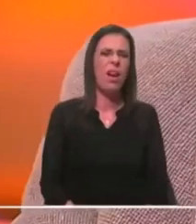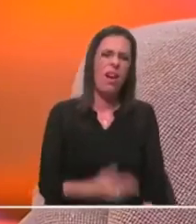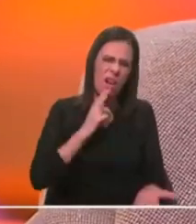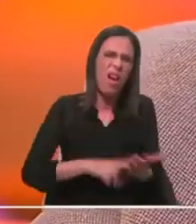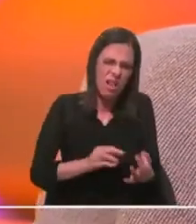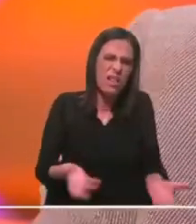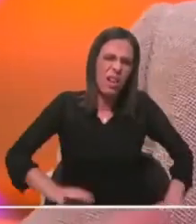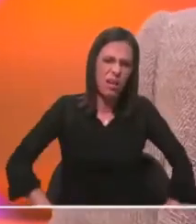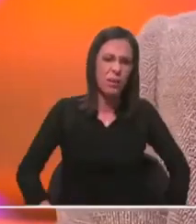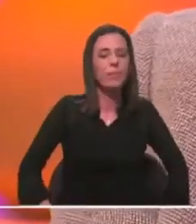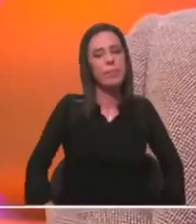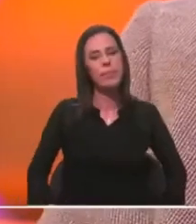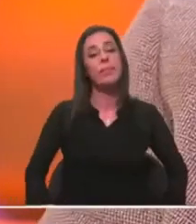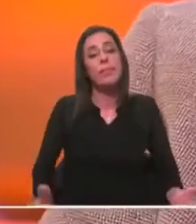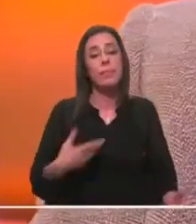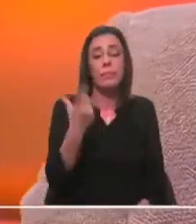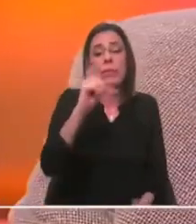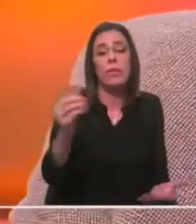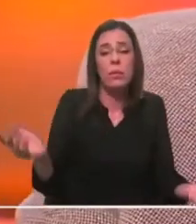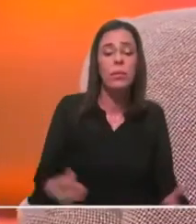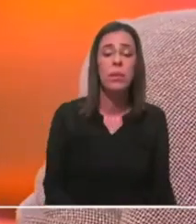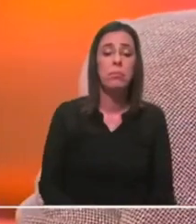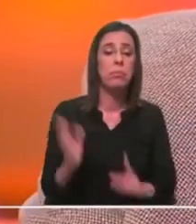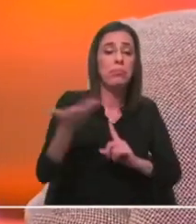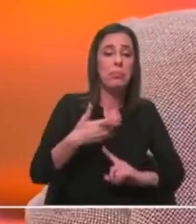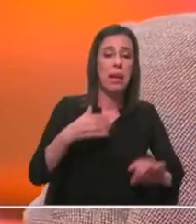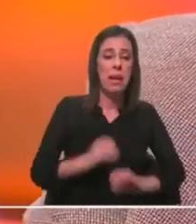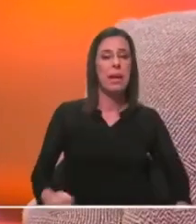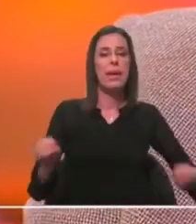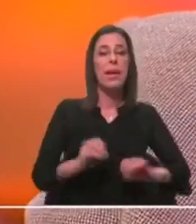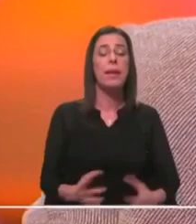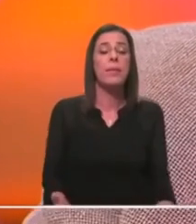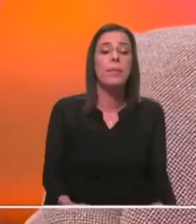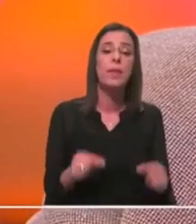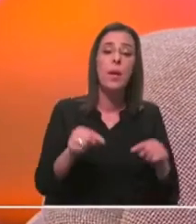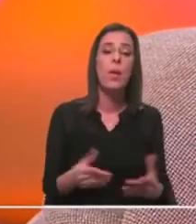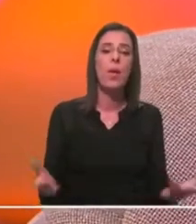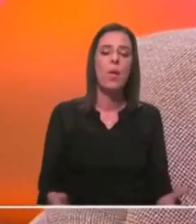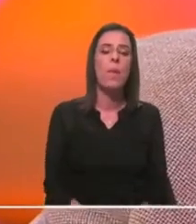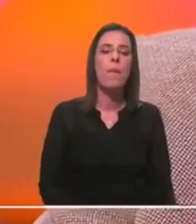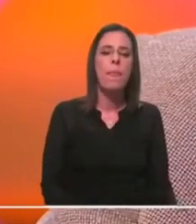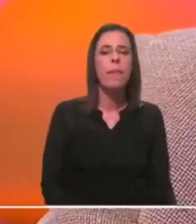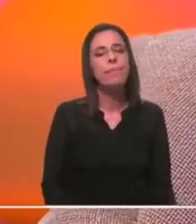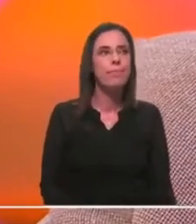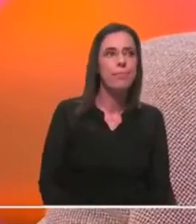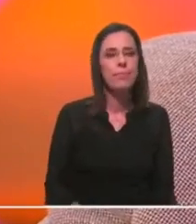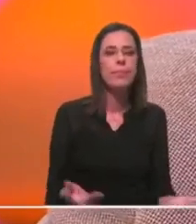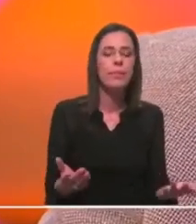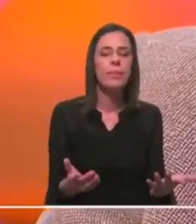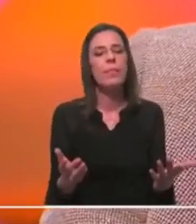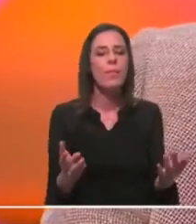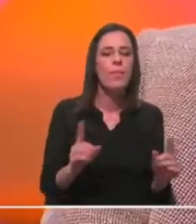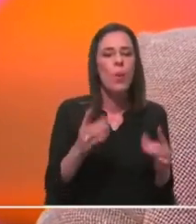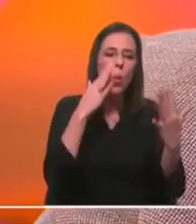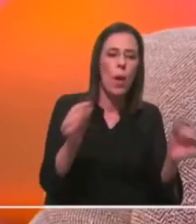sério pronto e e vinme embora não me acontecia rigorosamente nada porque ainda hoje é um bocadinho contra é é contra